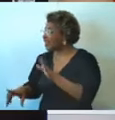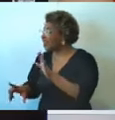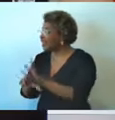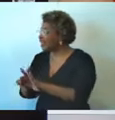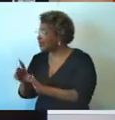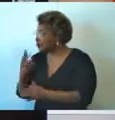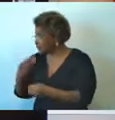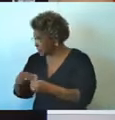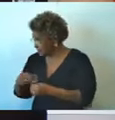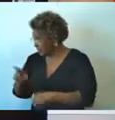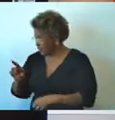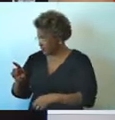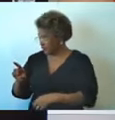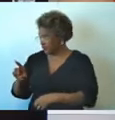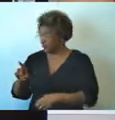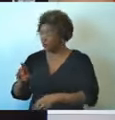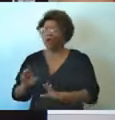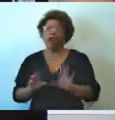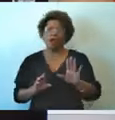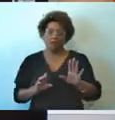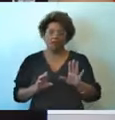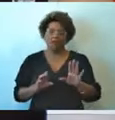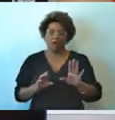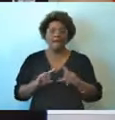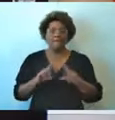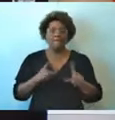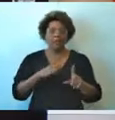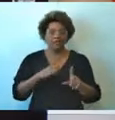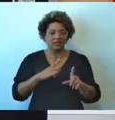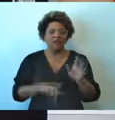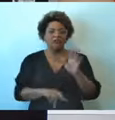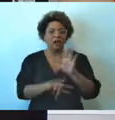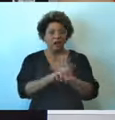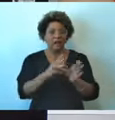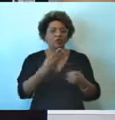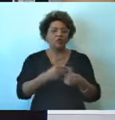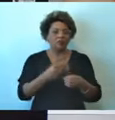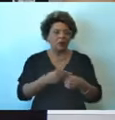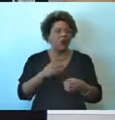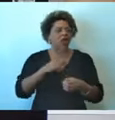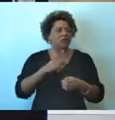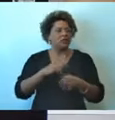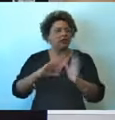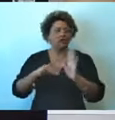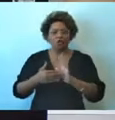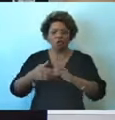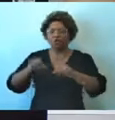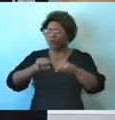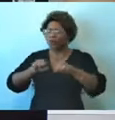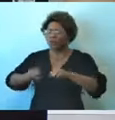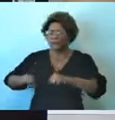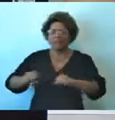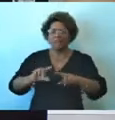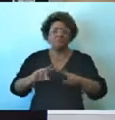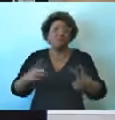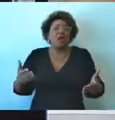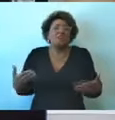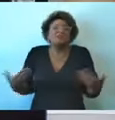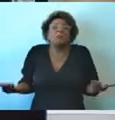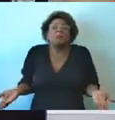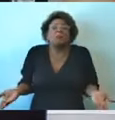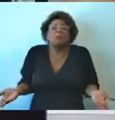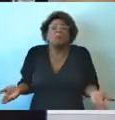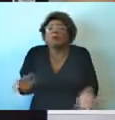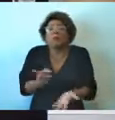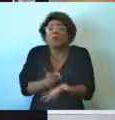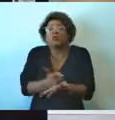mas houve lei municipal, houve uma mobilização e não há uma continuidade. Então, vereador, a gente foi obrigado